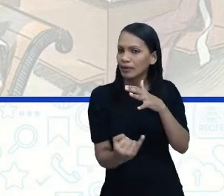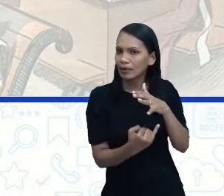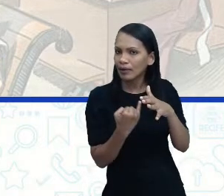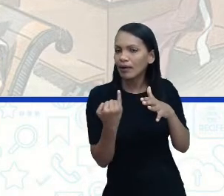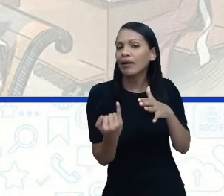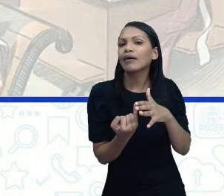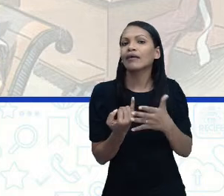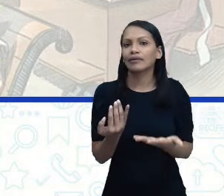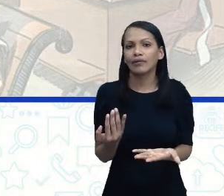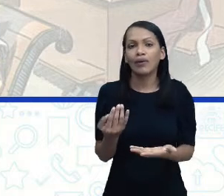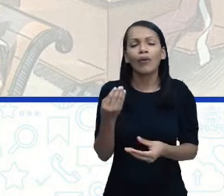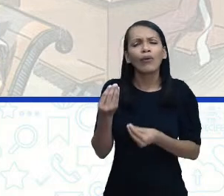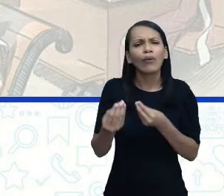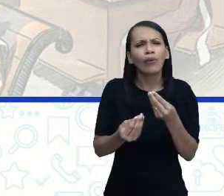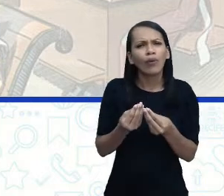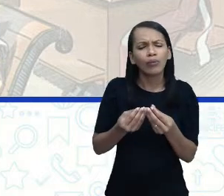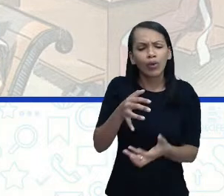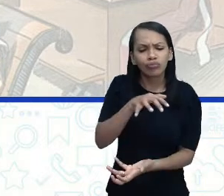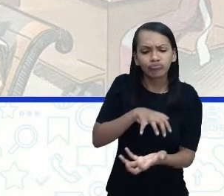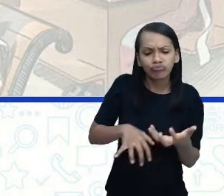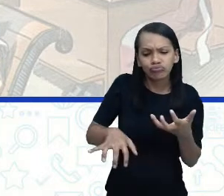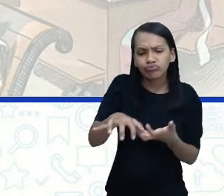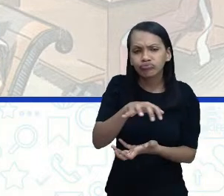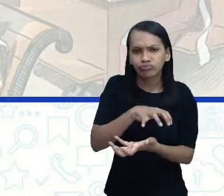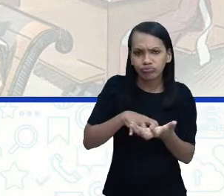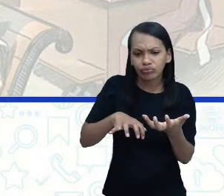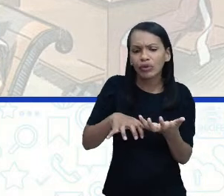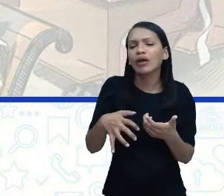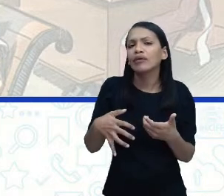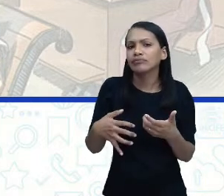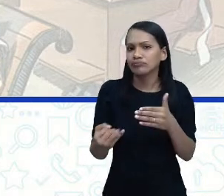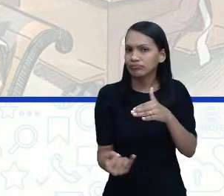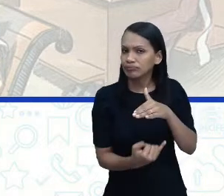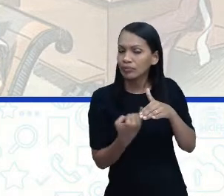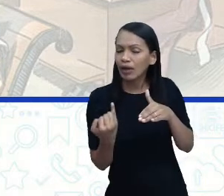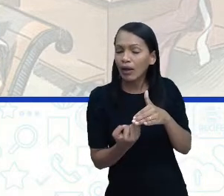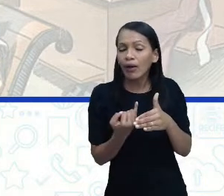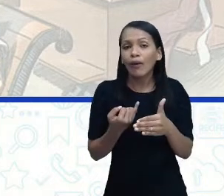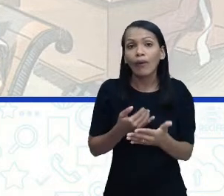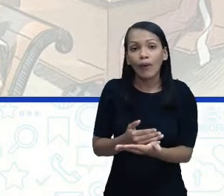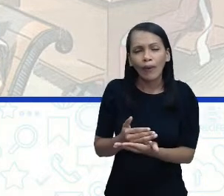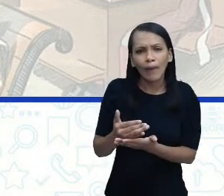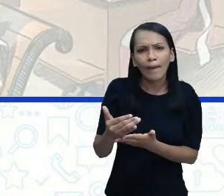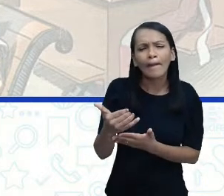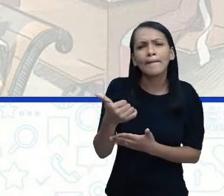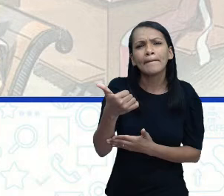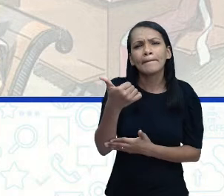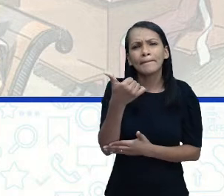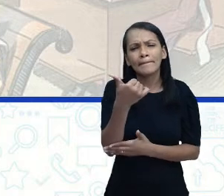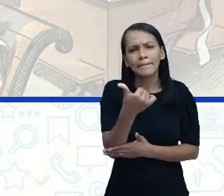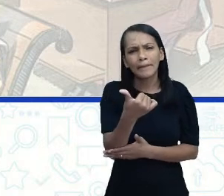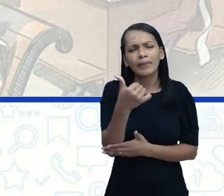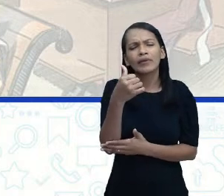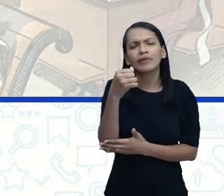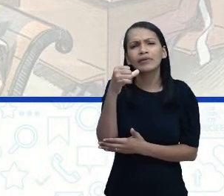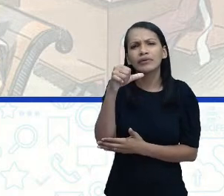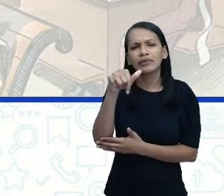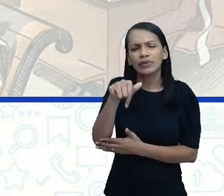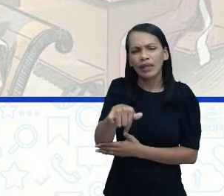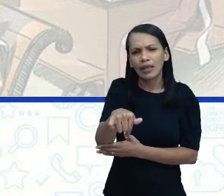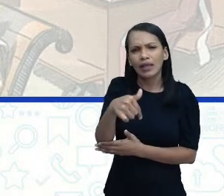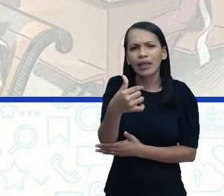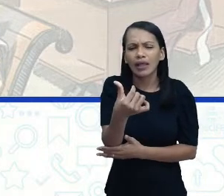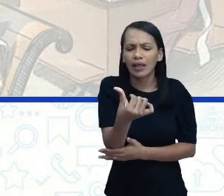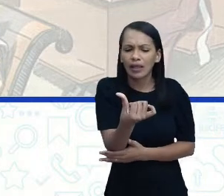revolução industrial começa ali, né, século 18, 1760, por aí. E essa primeira fase ela